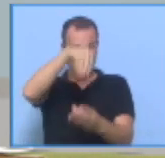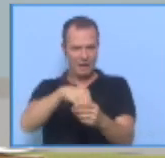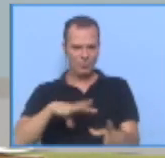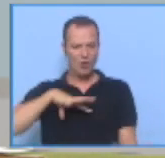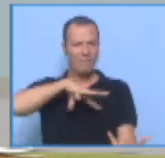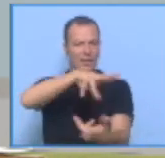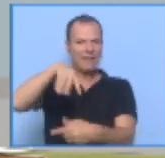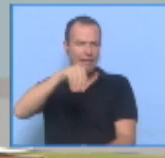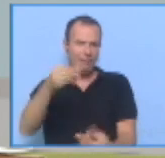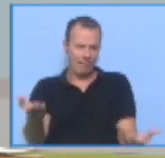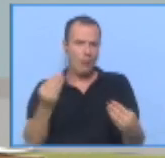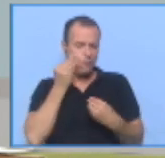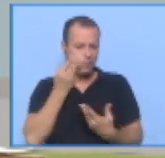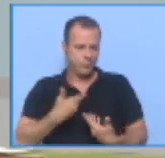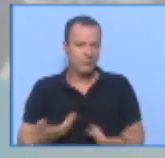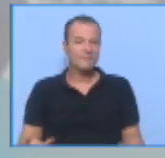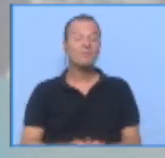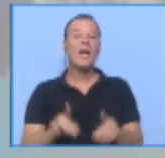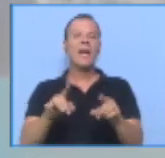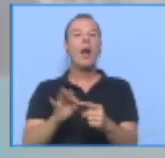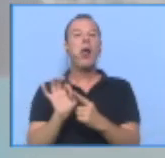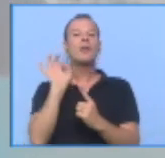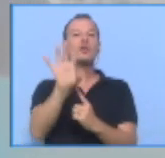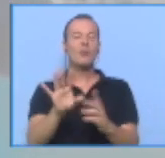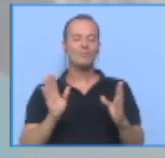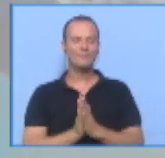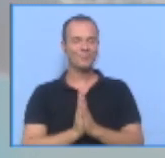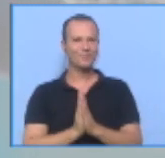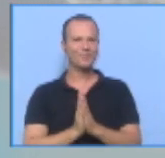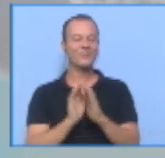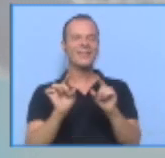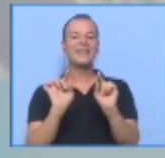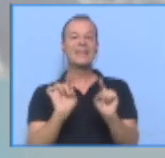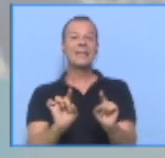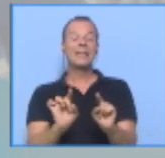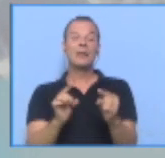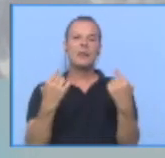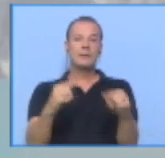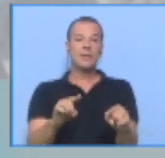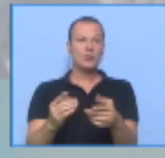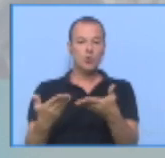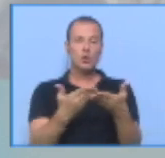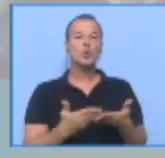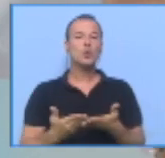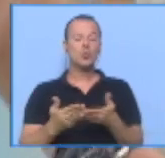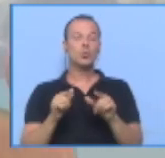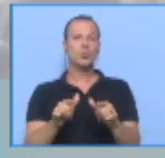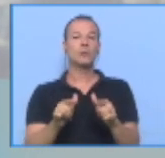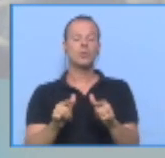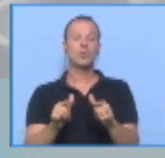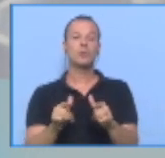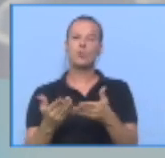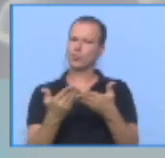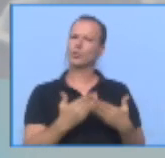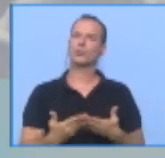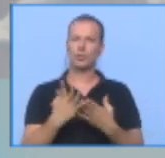nossa casa comum. A outra sugestão, sugestão é verdade, tem a ver com os estudos tema recentes, que faz parte também do estudo ao longo de todo o ano.